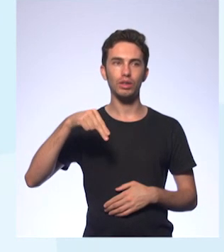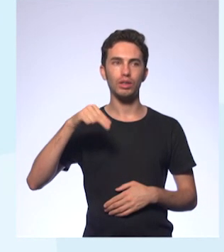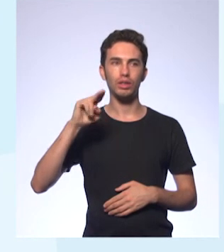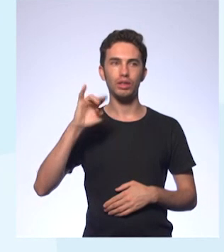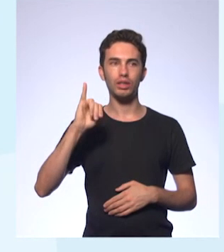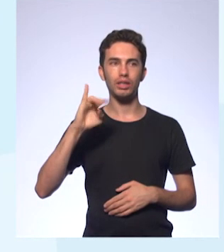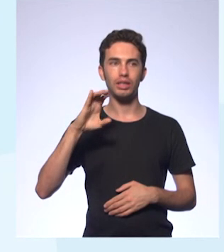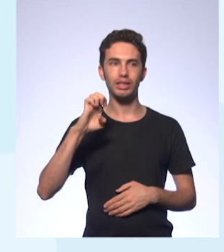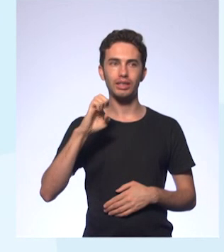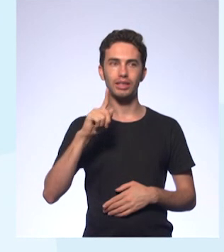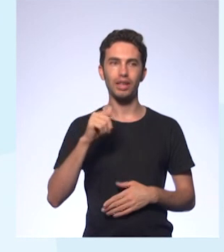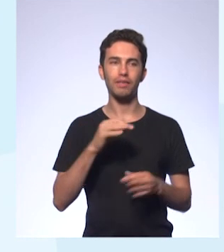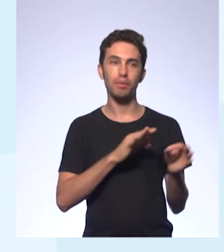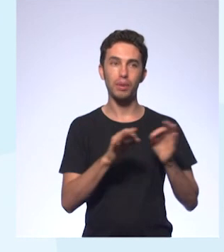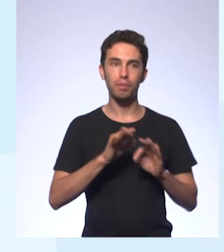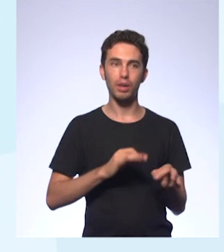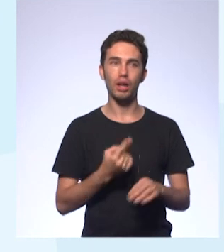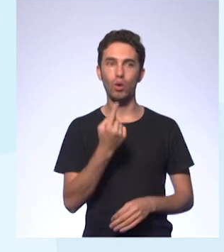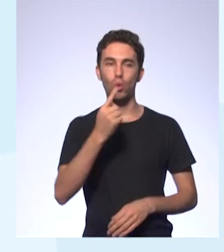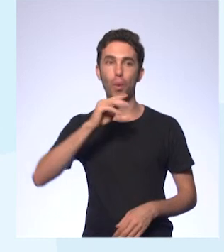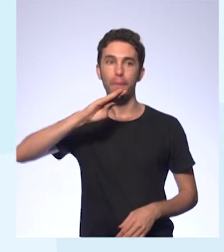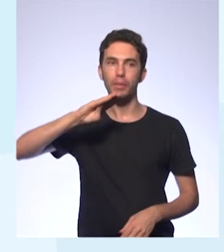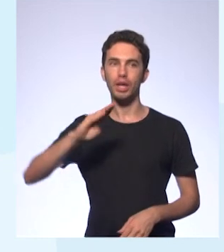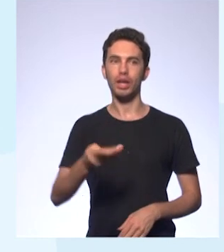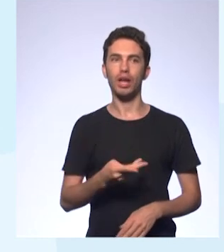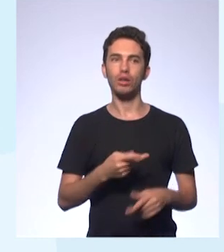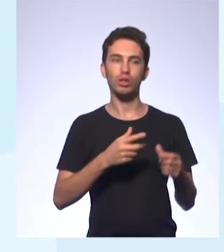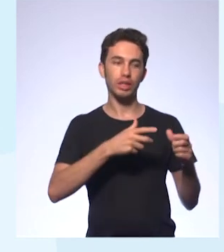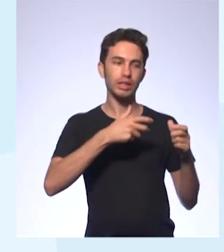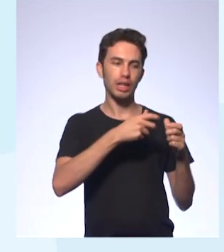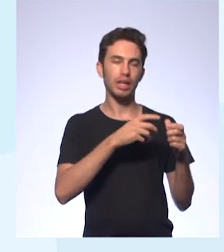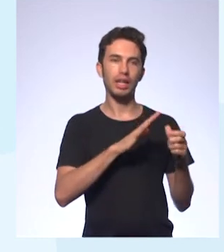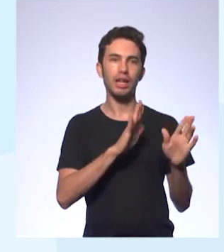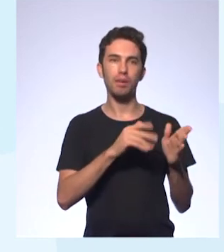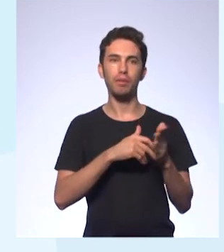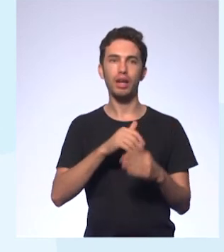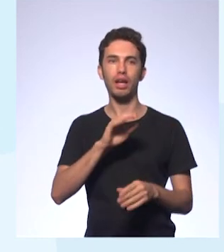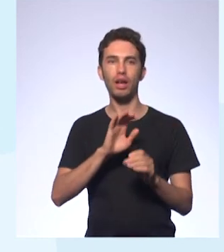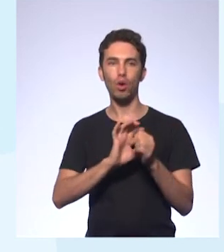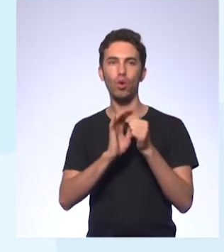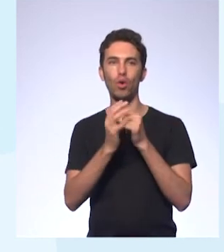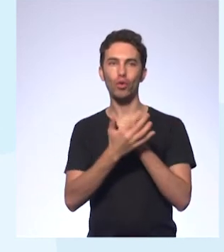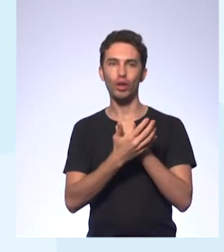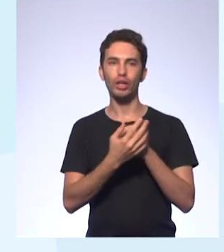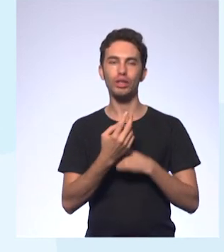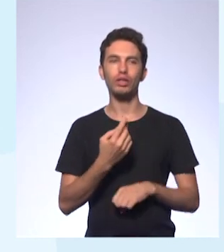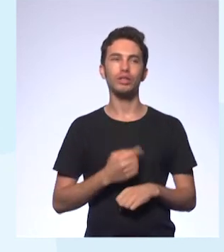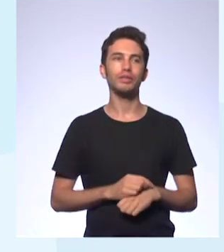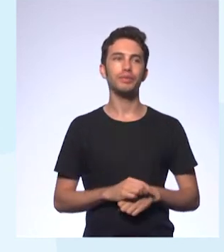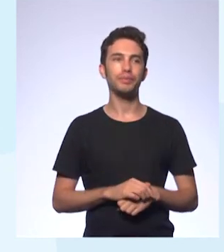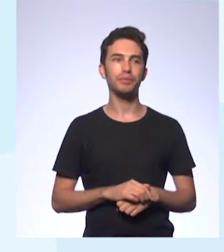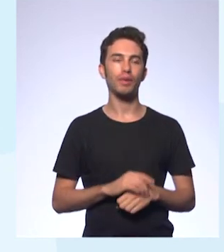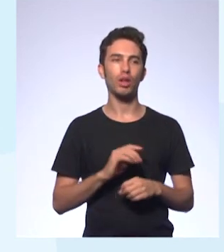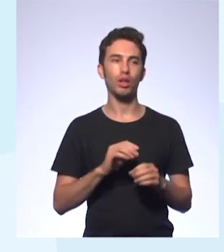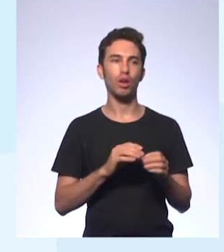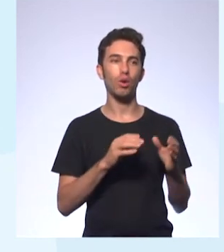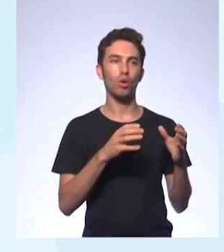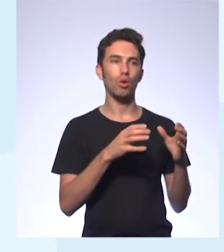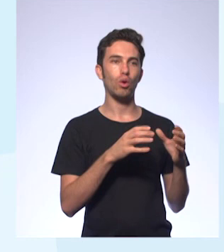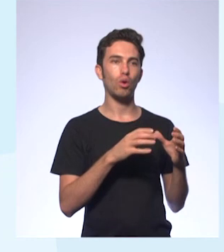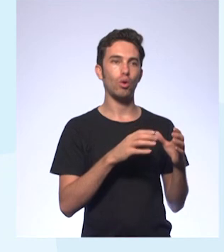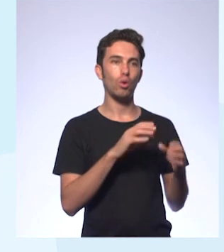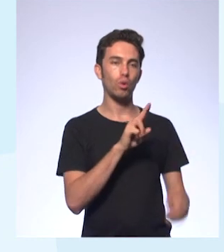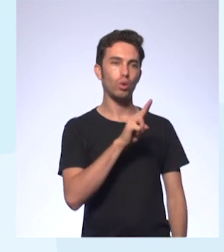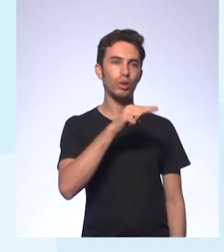estoque de 1 bilhão de seringas para a futura vacina contra a Covid-19. O Fundo das Nações Unidas para a Infância, Unicef,